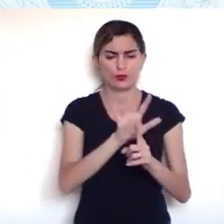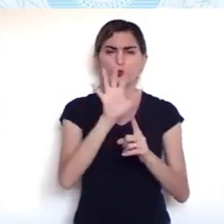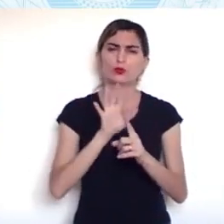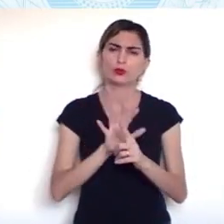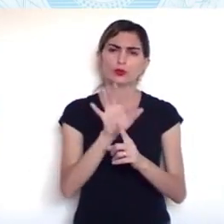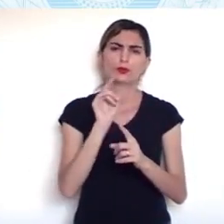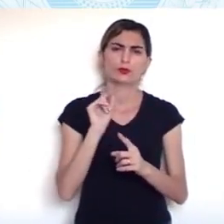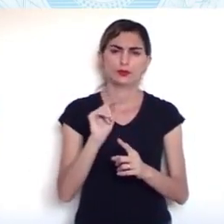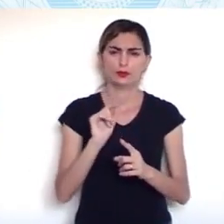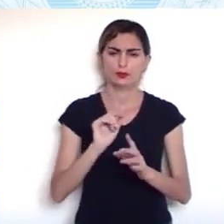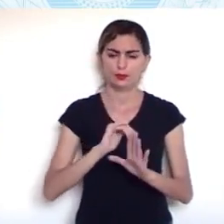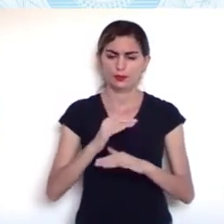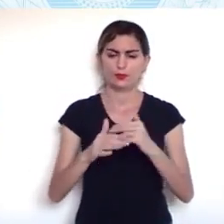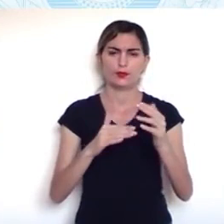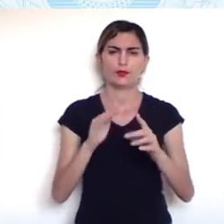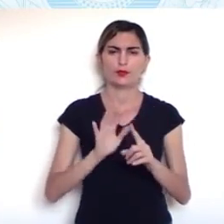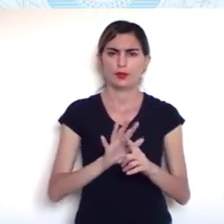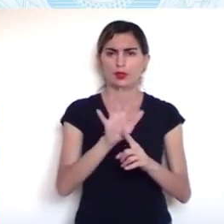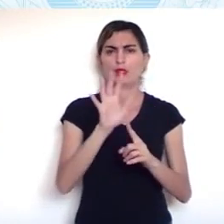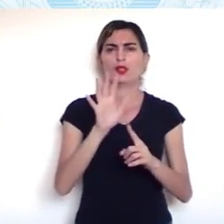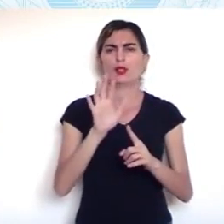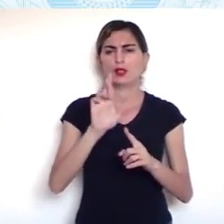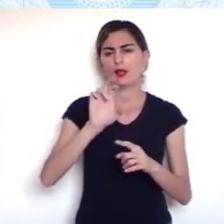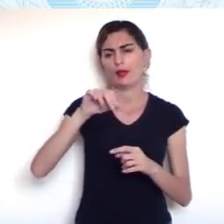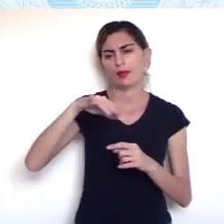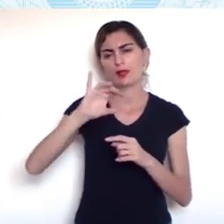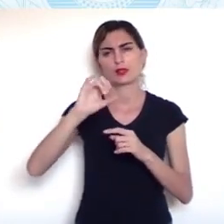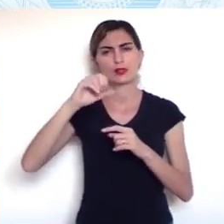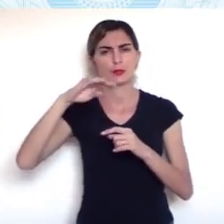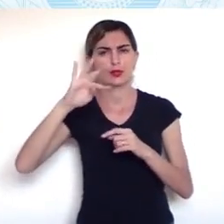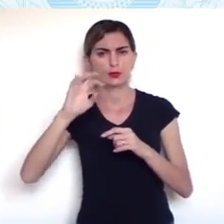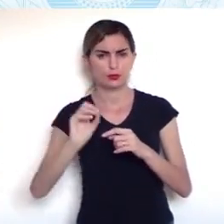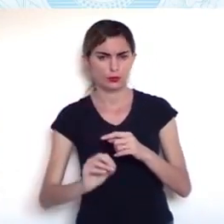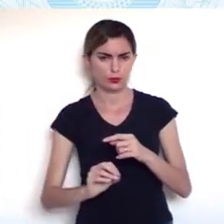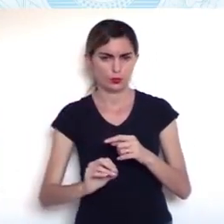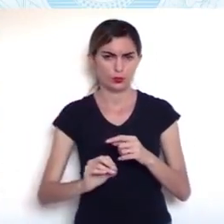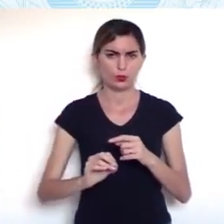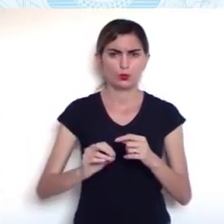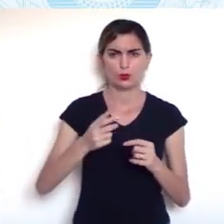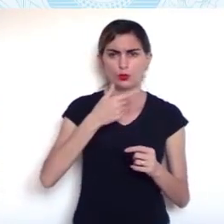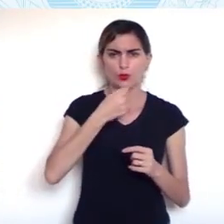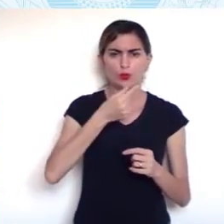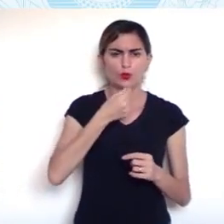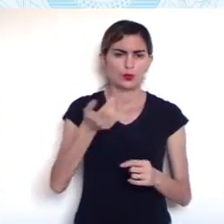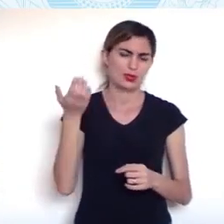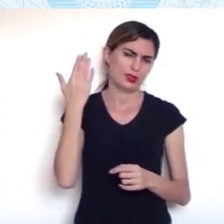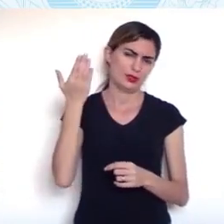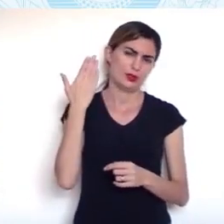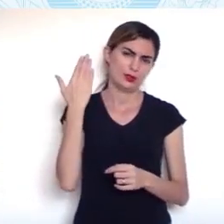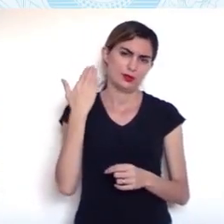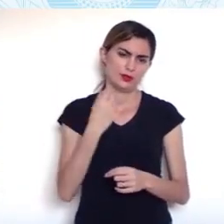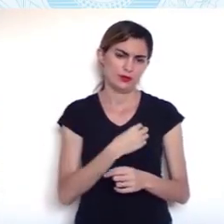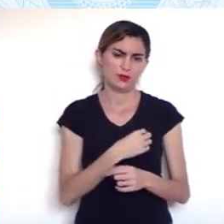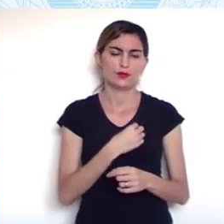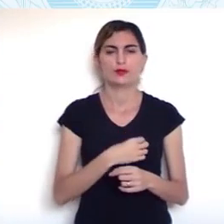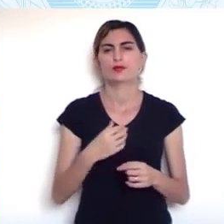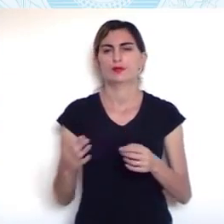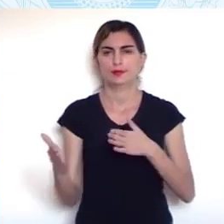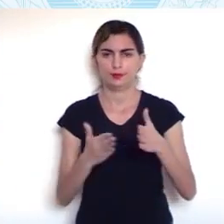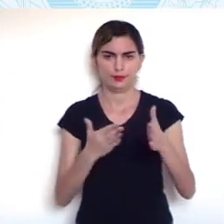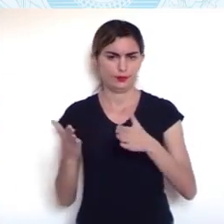a influência, aí vai ter o aspecto da Renascença, os homens que viviam